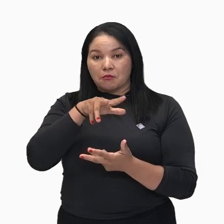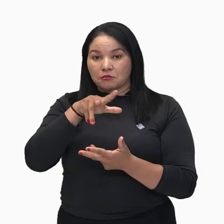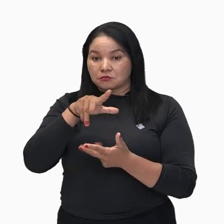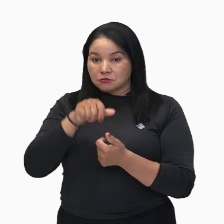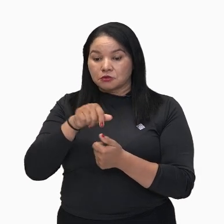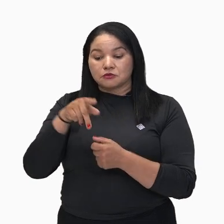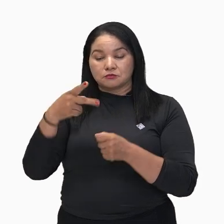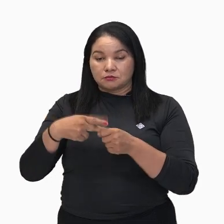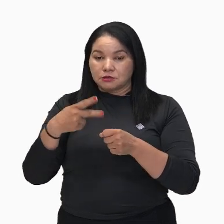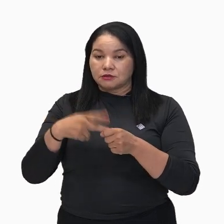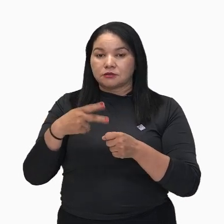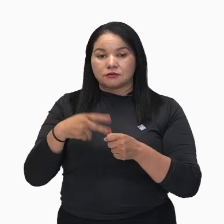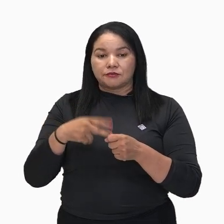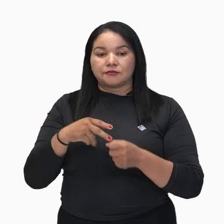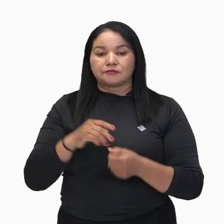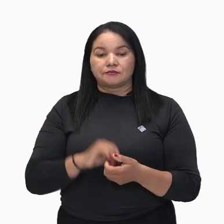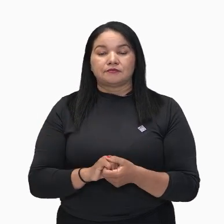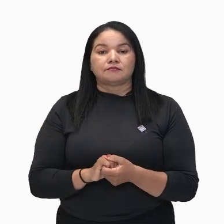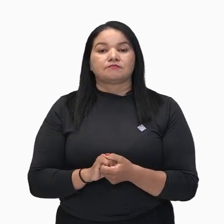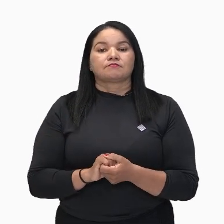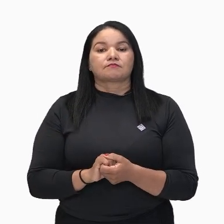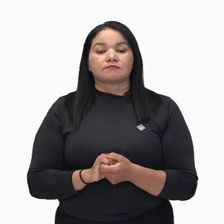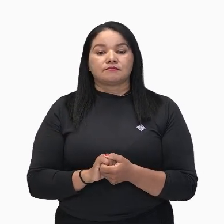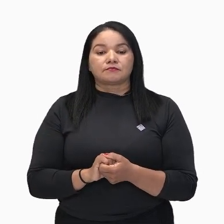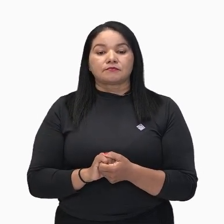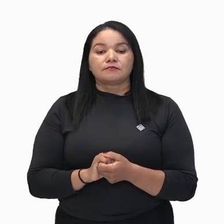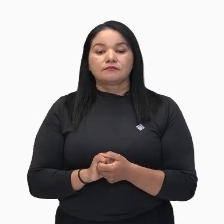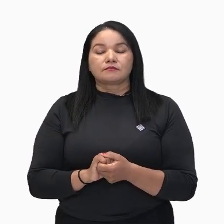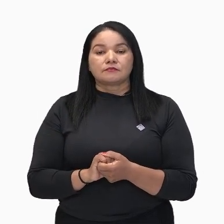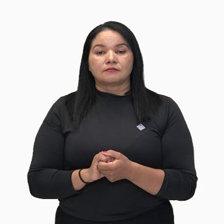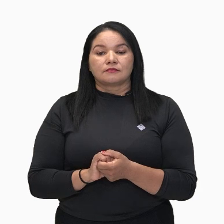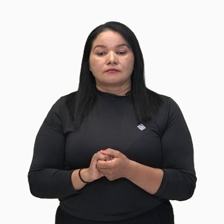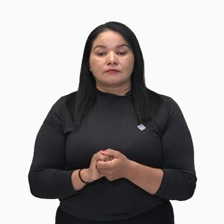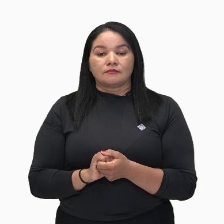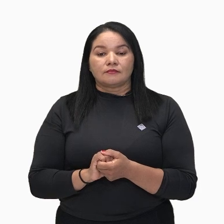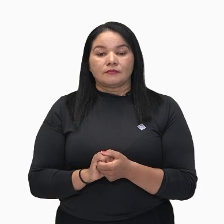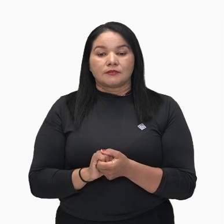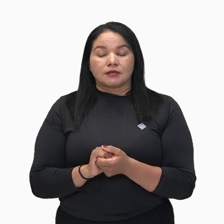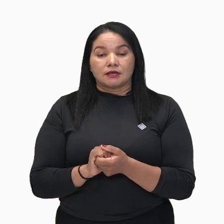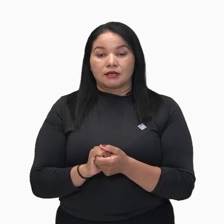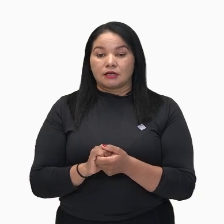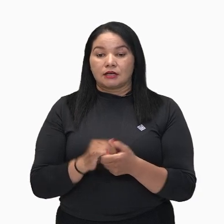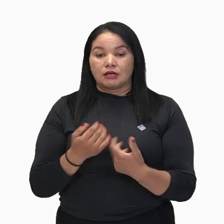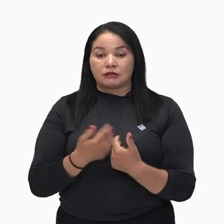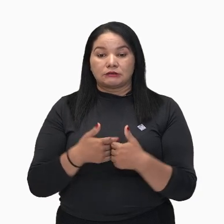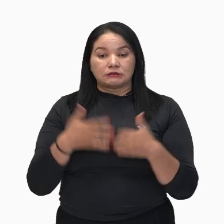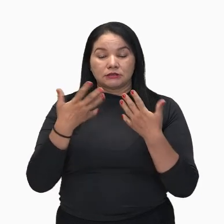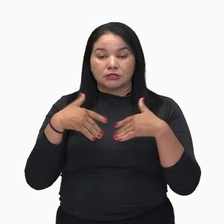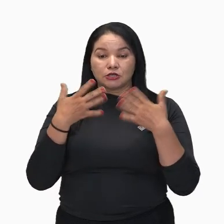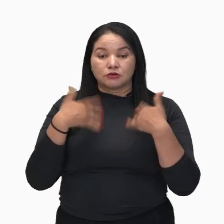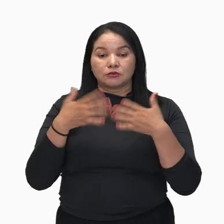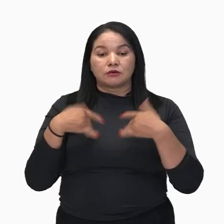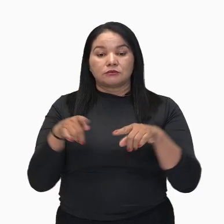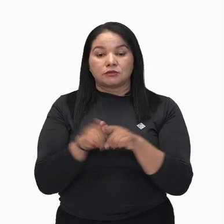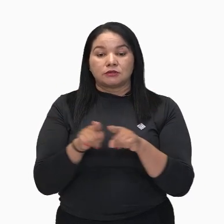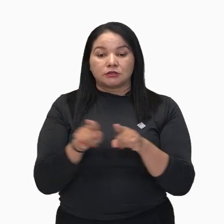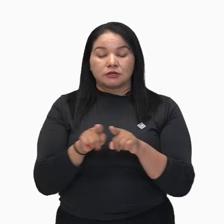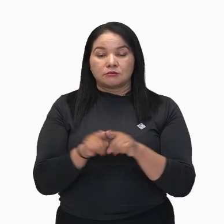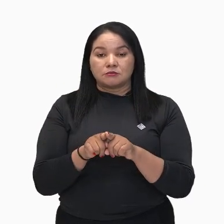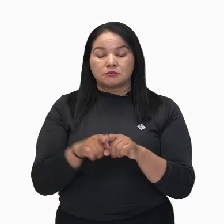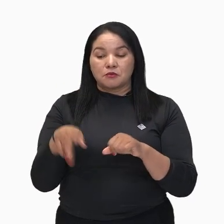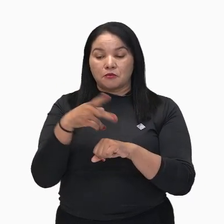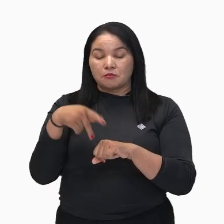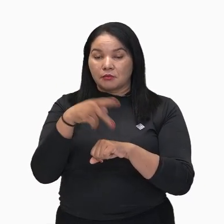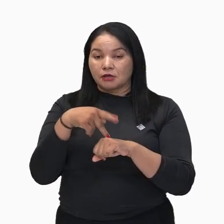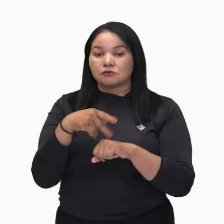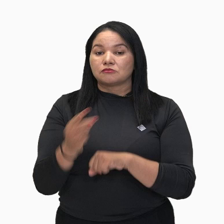mundiais de petróleo, tá? Um recurso natural que é muito utilizado entre os países.